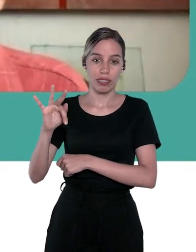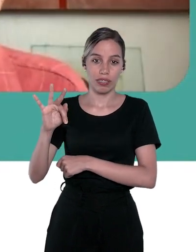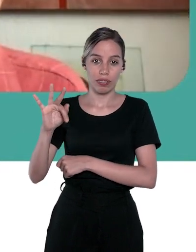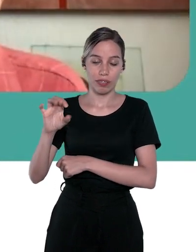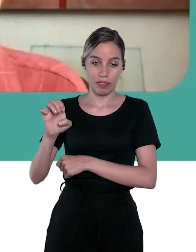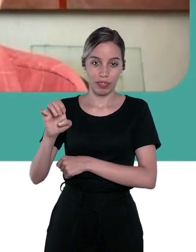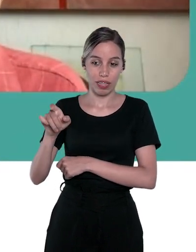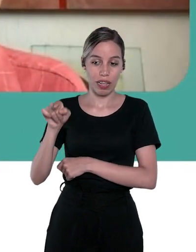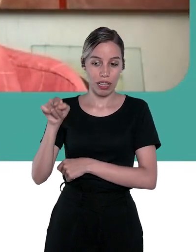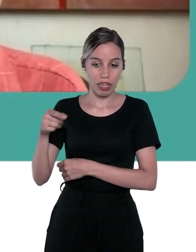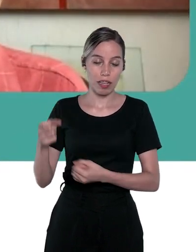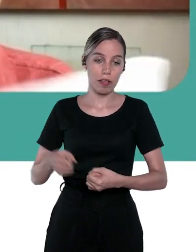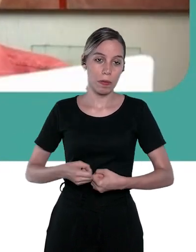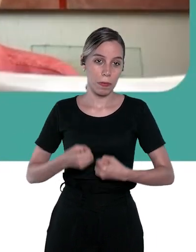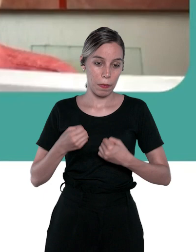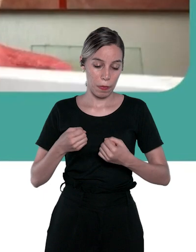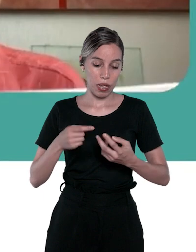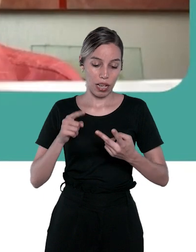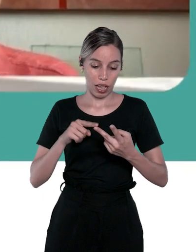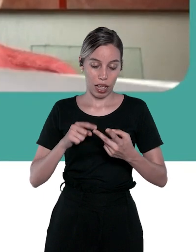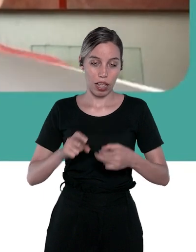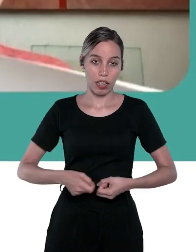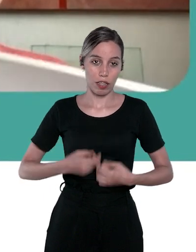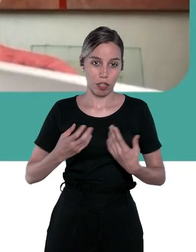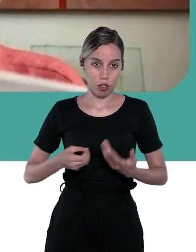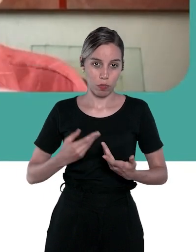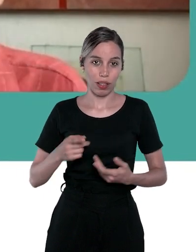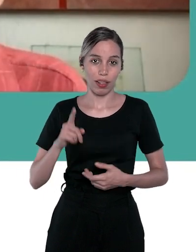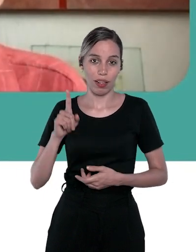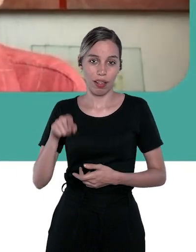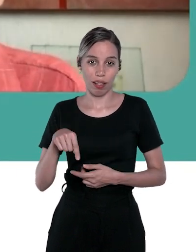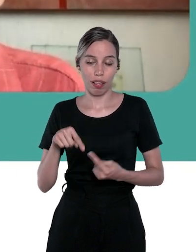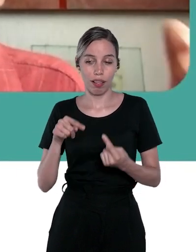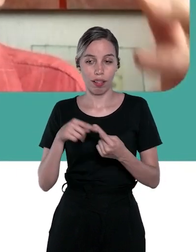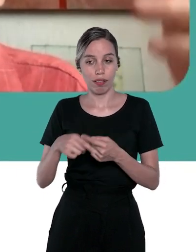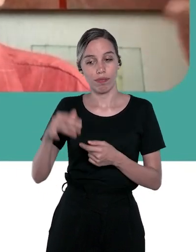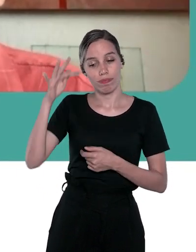Esse poema é tanto uma alusão